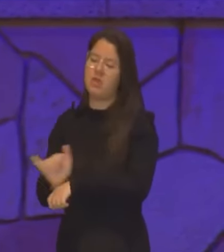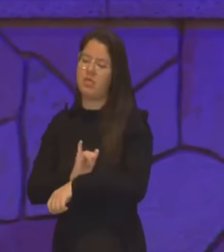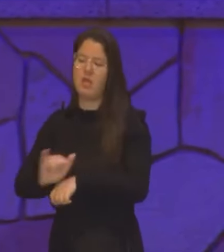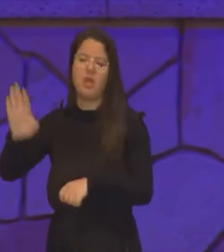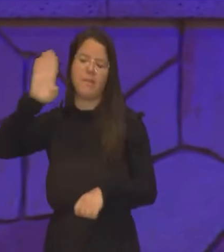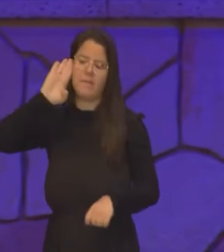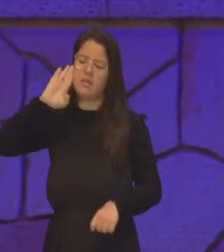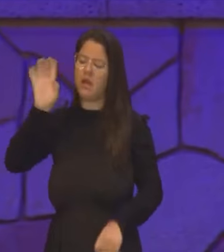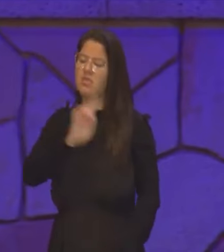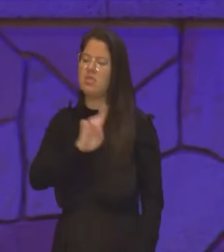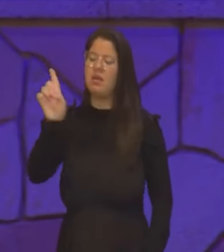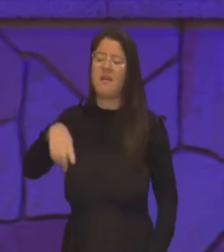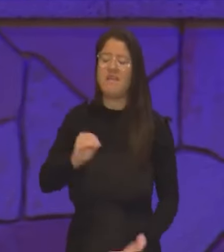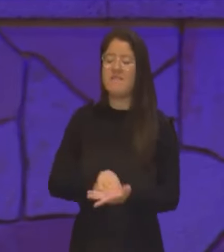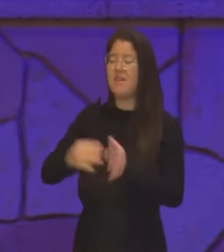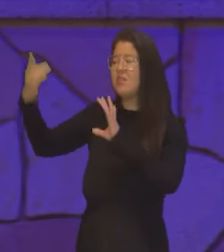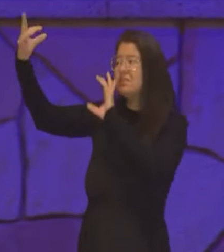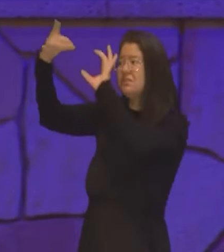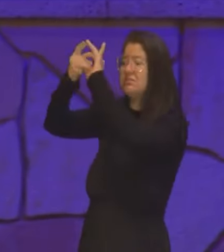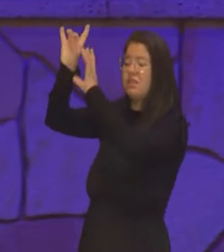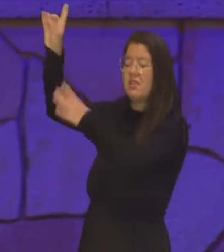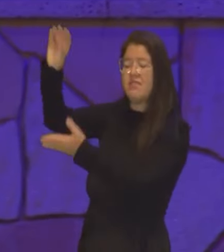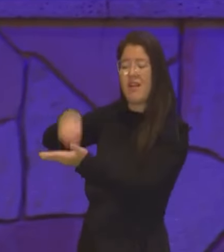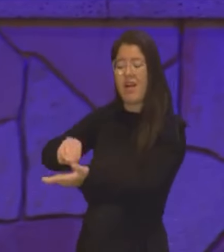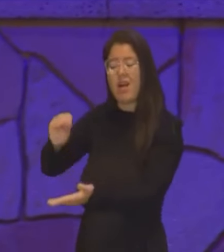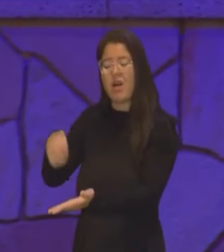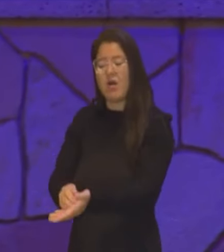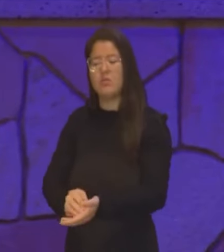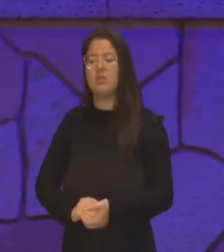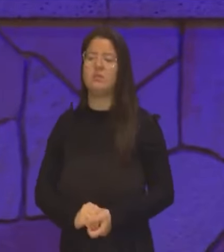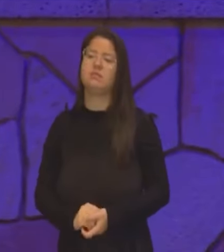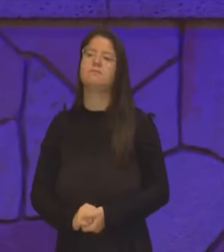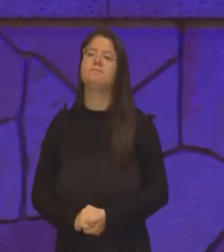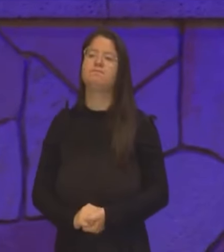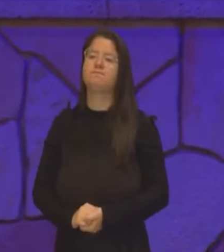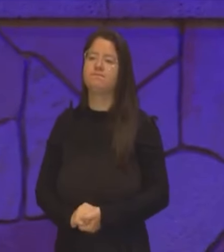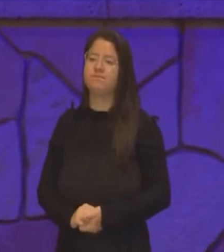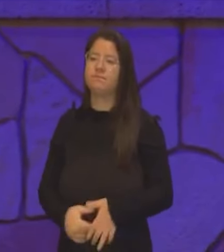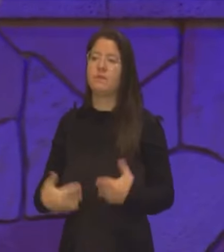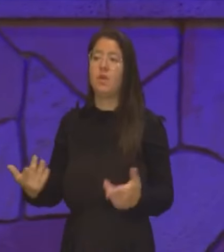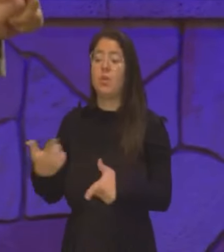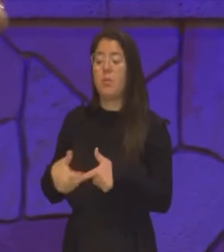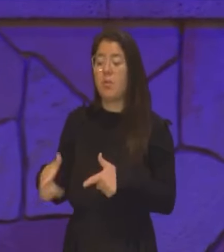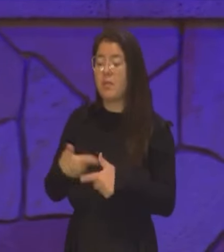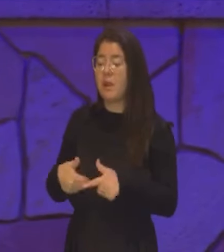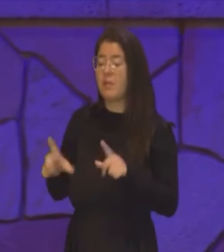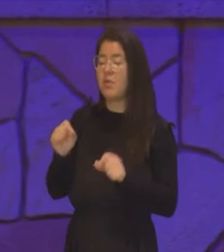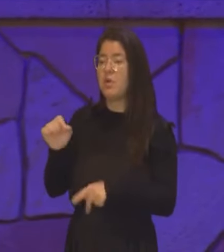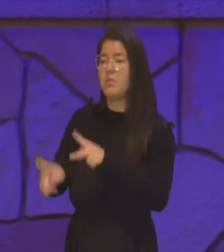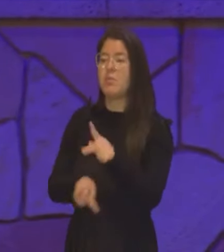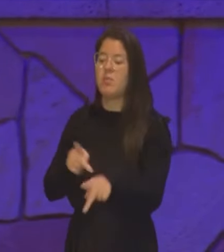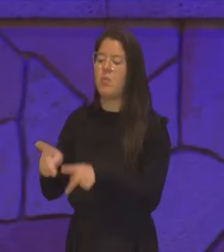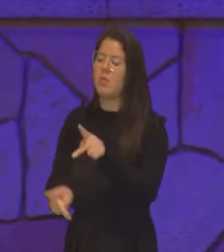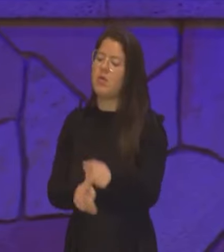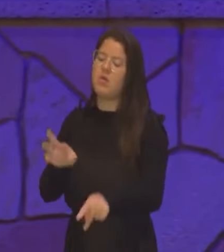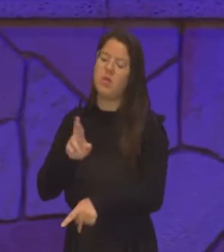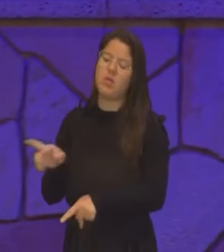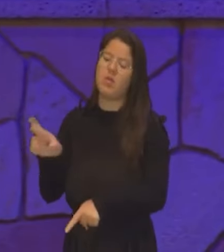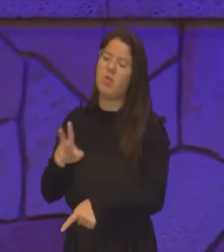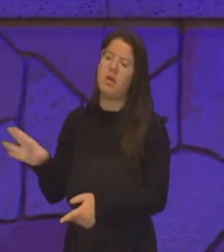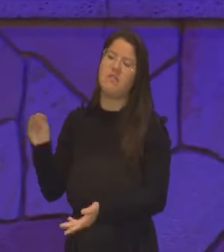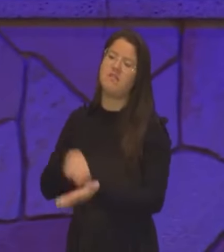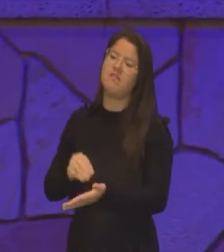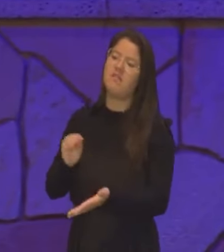militar, era a falta de aliança com Deus. O problema para aquele povo não era a falta